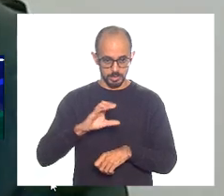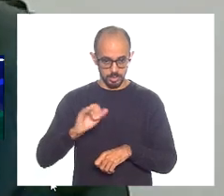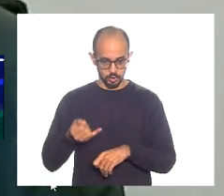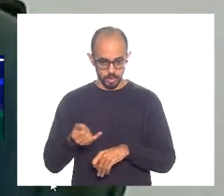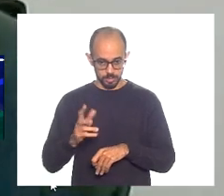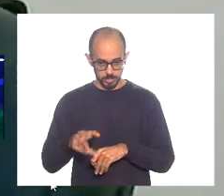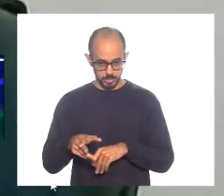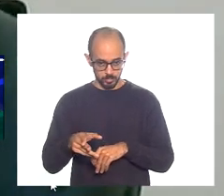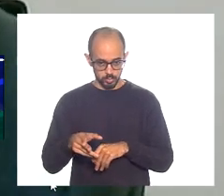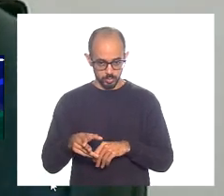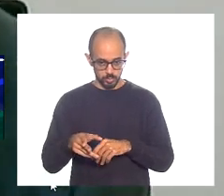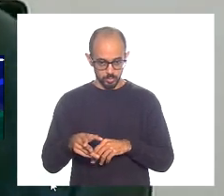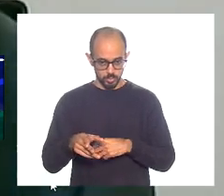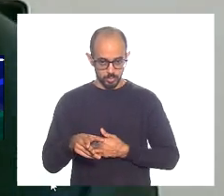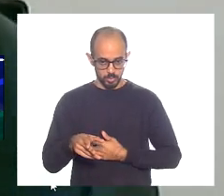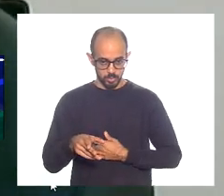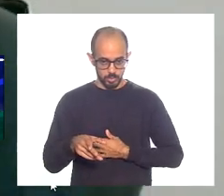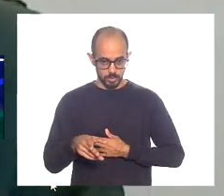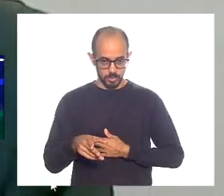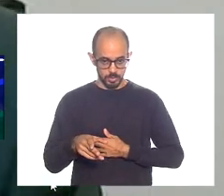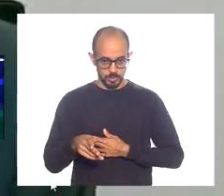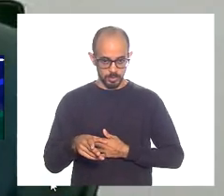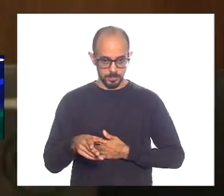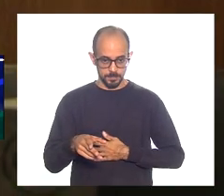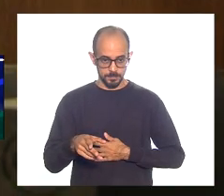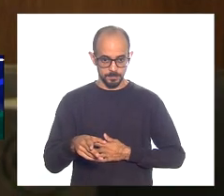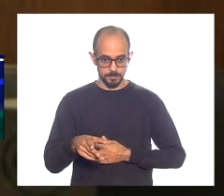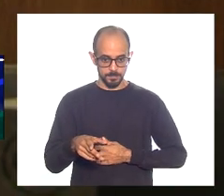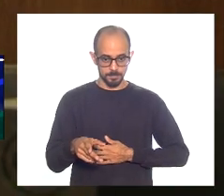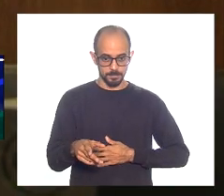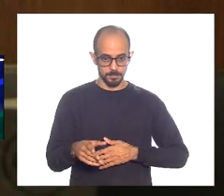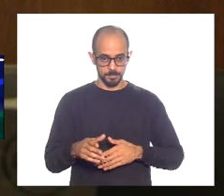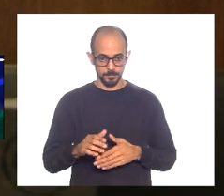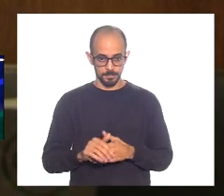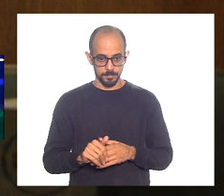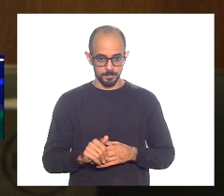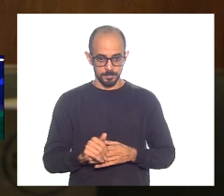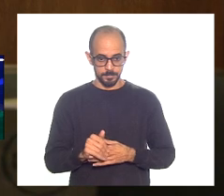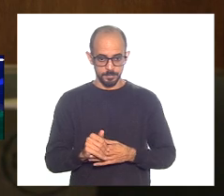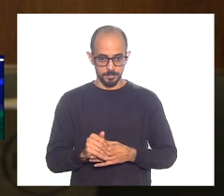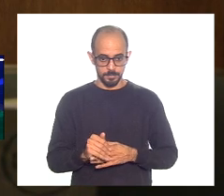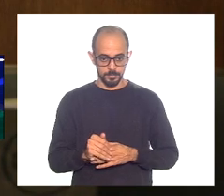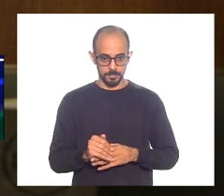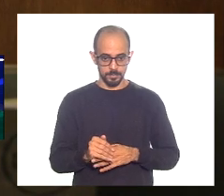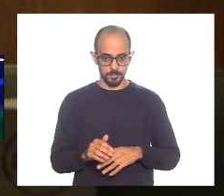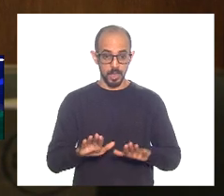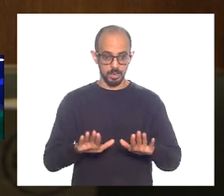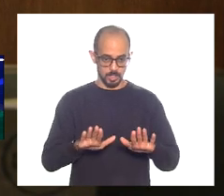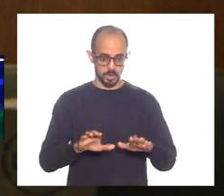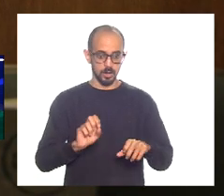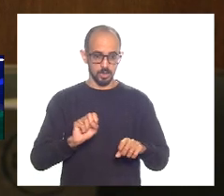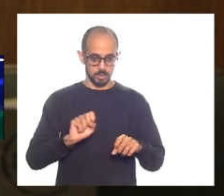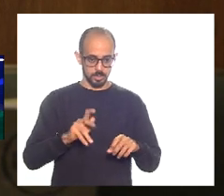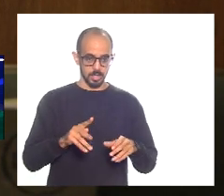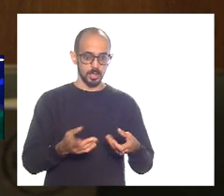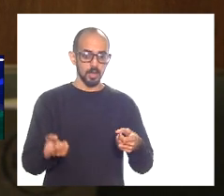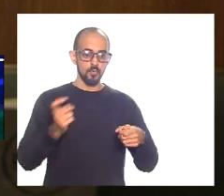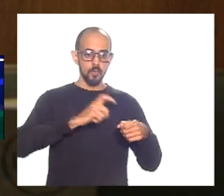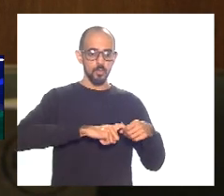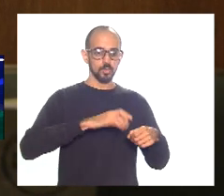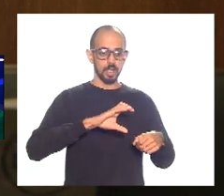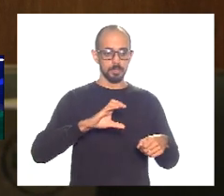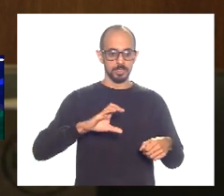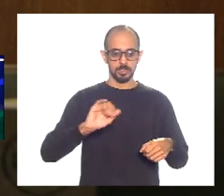O voto agora seria pela prejudicabilidade. Não, só se Vossa Excelência quiser remeter a CCJ. É isso que eu vou fazer. Eu vou remeter a presente proposta à